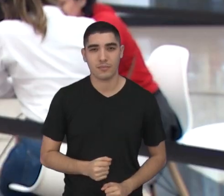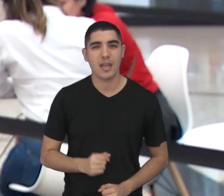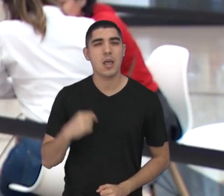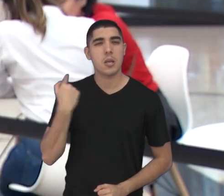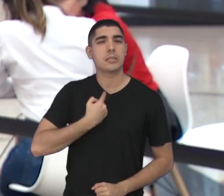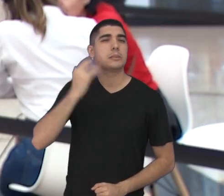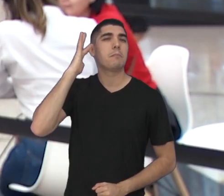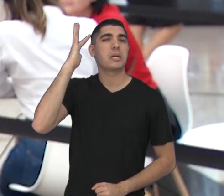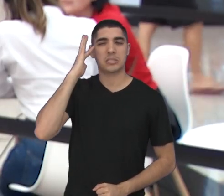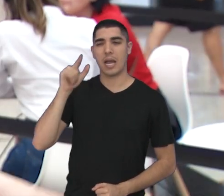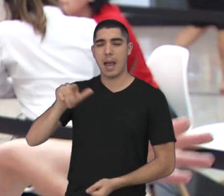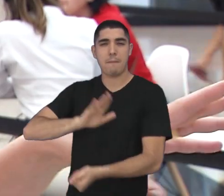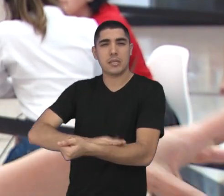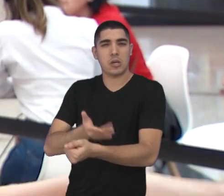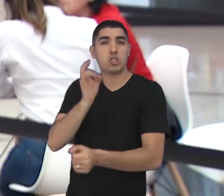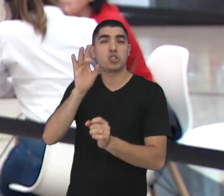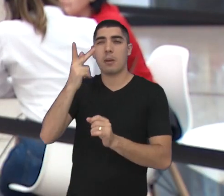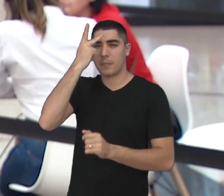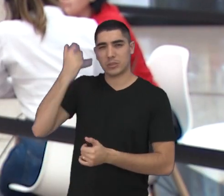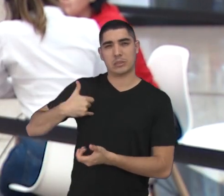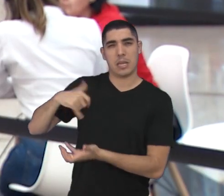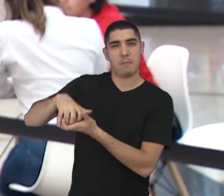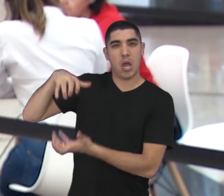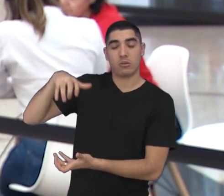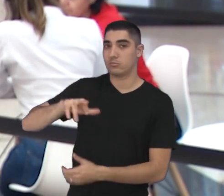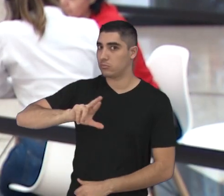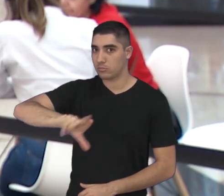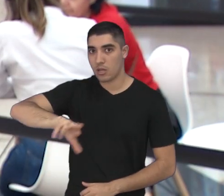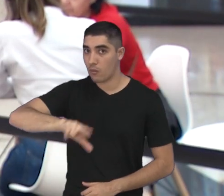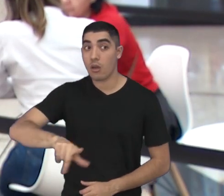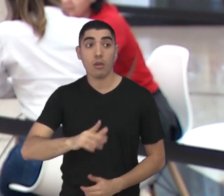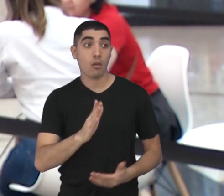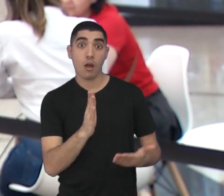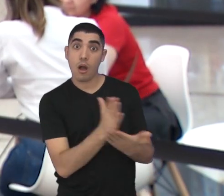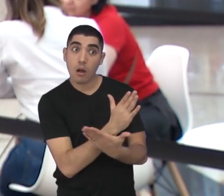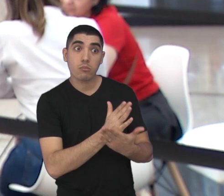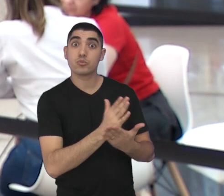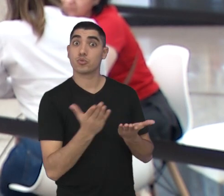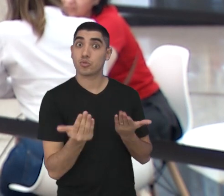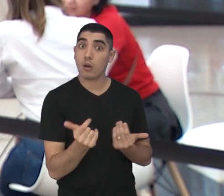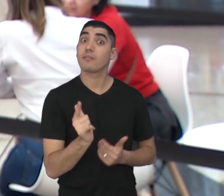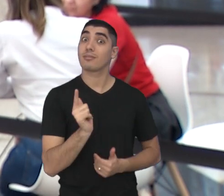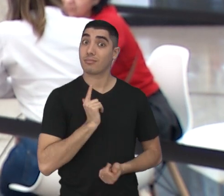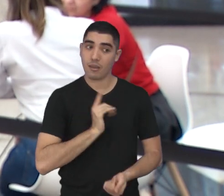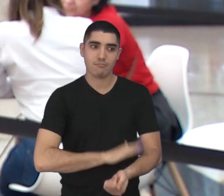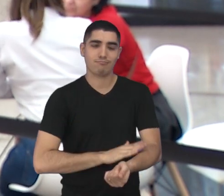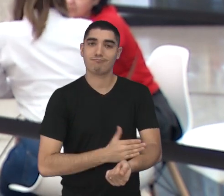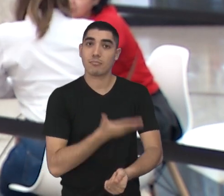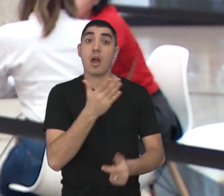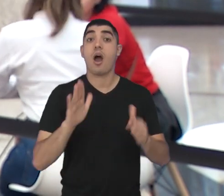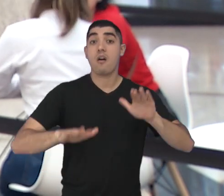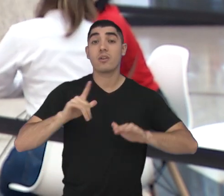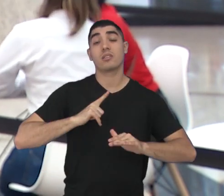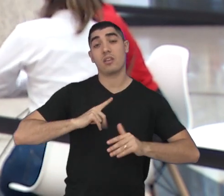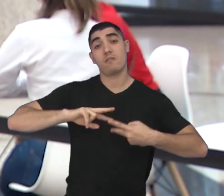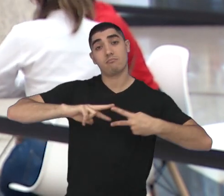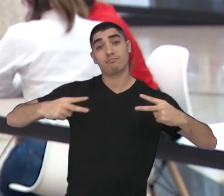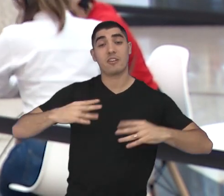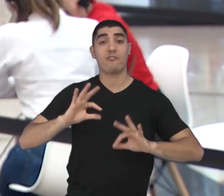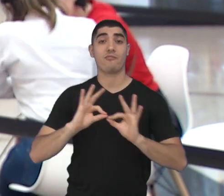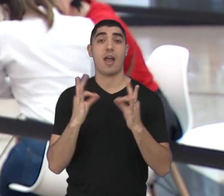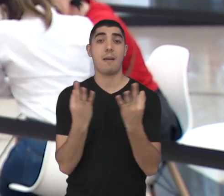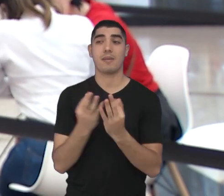gente está acostumado a pensar em hipertensão só no paciente mais idoso, mas isso não é verdade. Existem pacientes jovens com hipertensão, existe